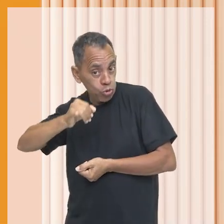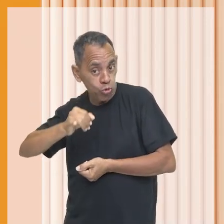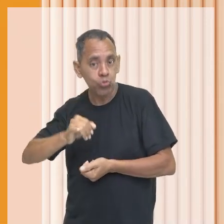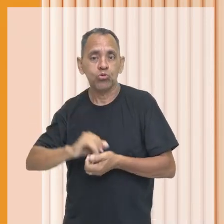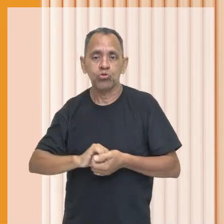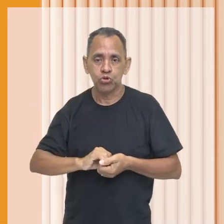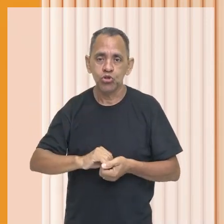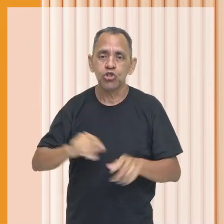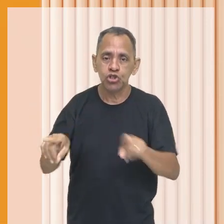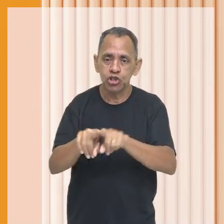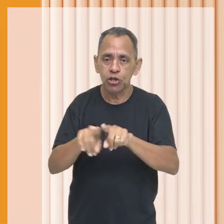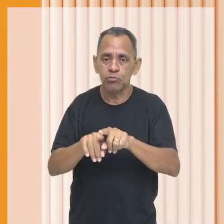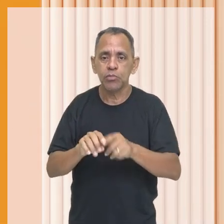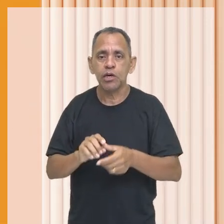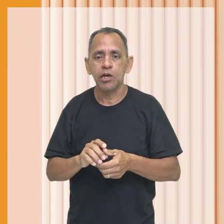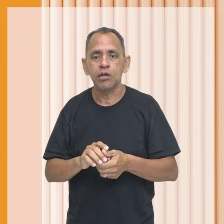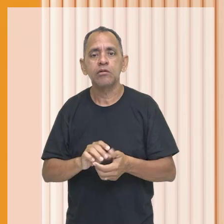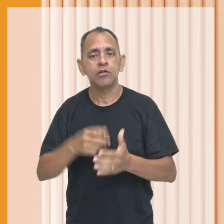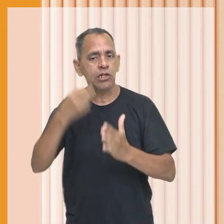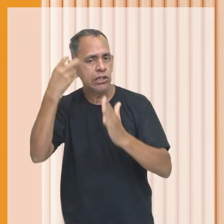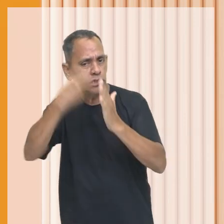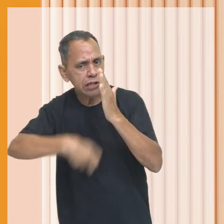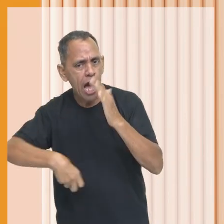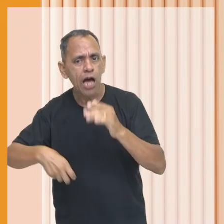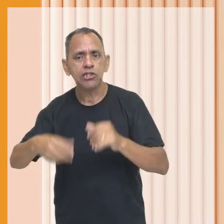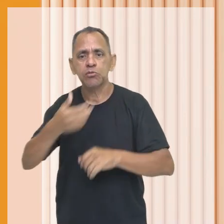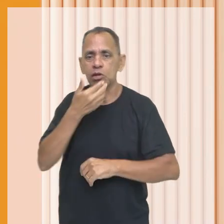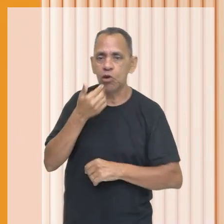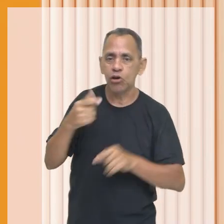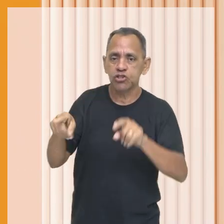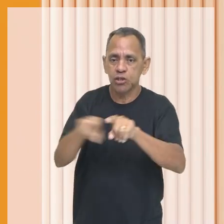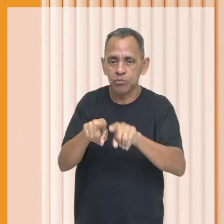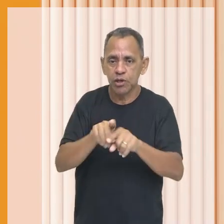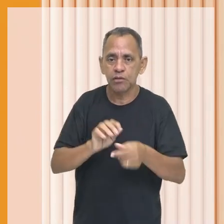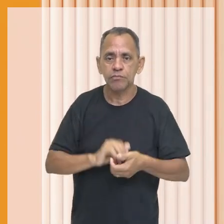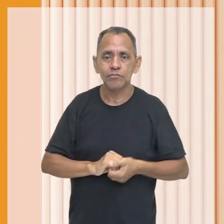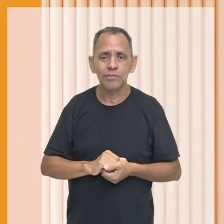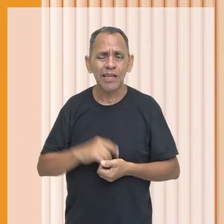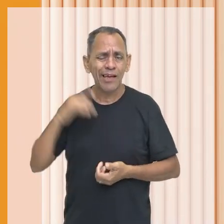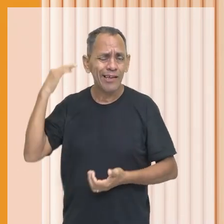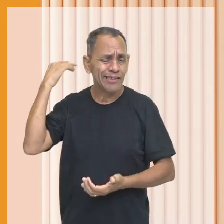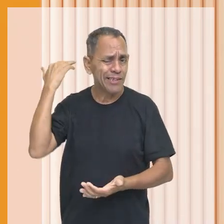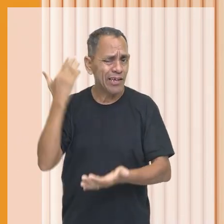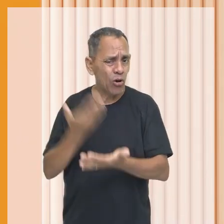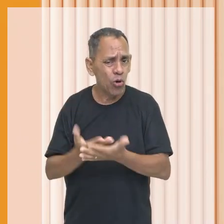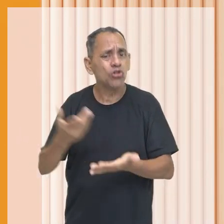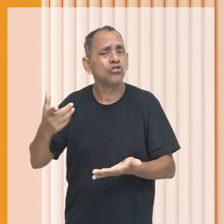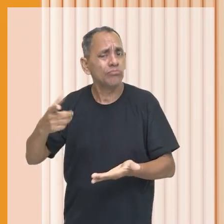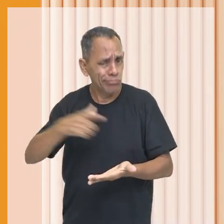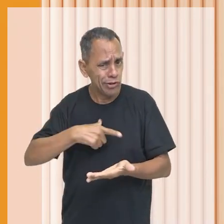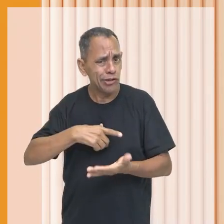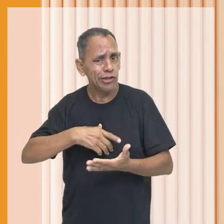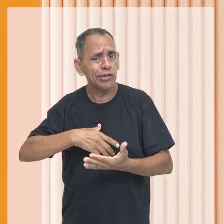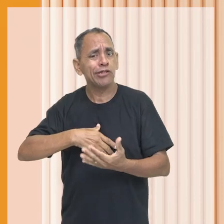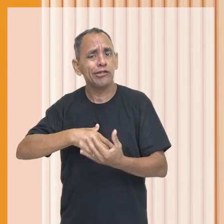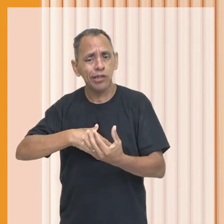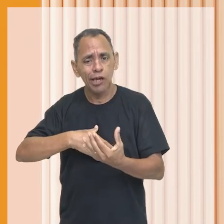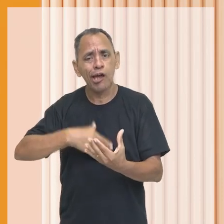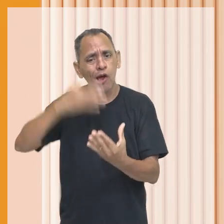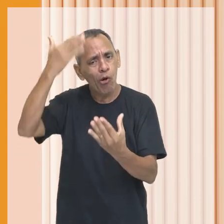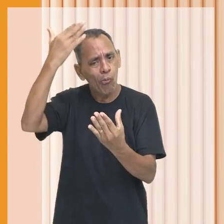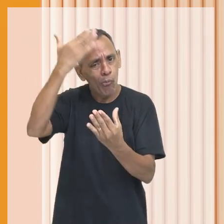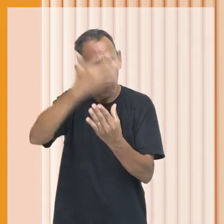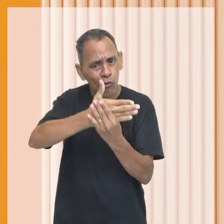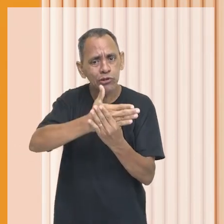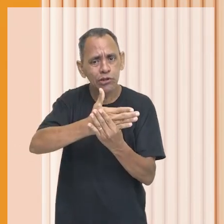gente, na tentativa de reaver esse dinheiro de volta, até hoje, ainda estão tramitando com processos contra o